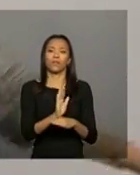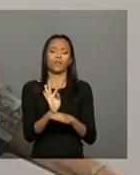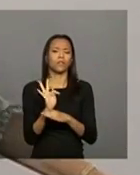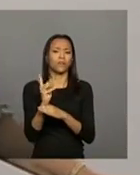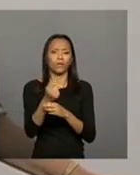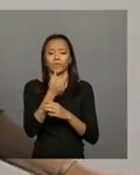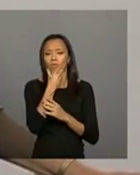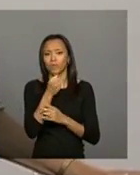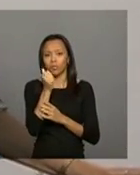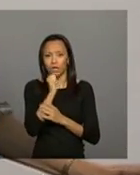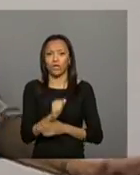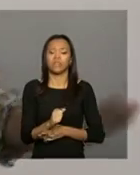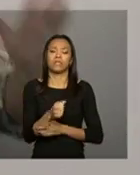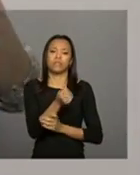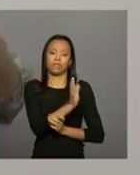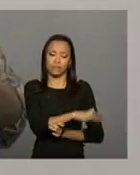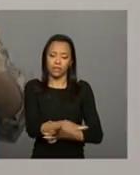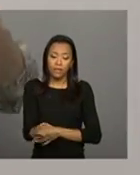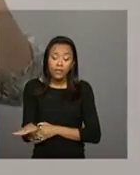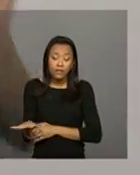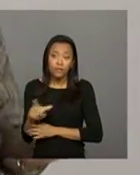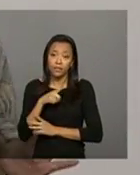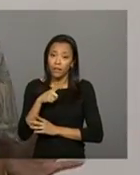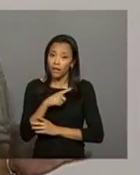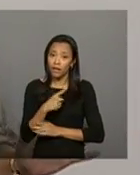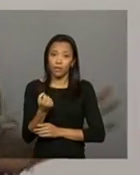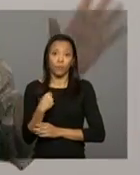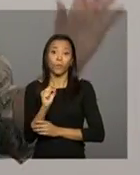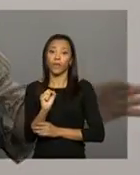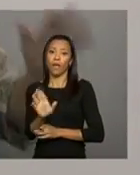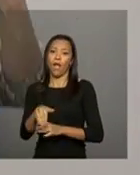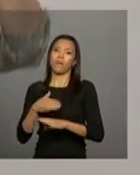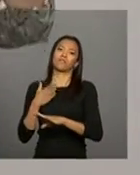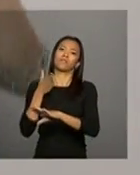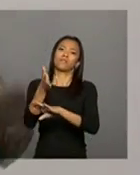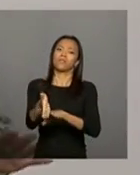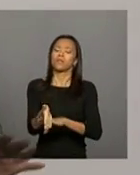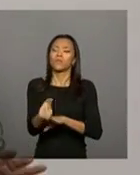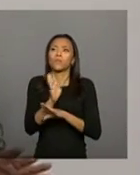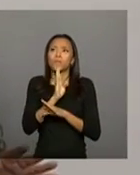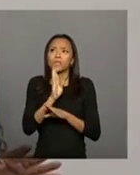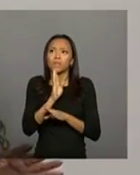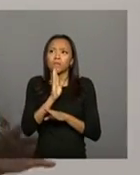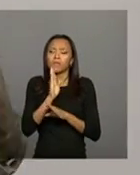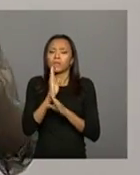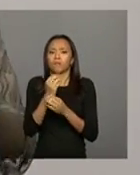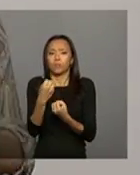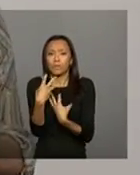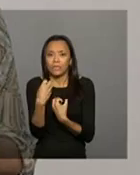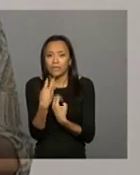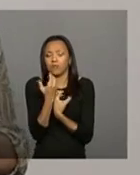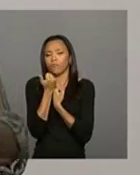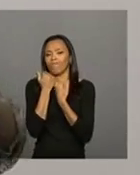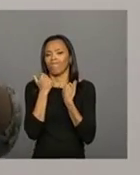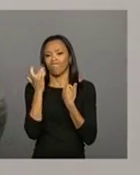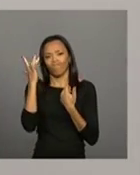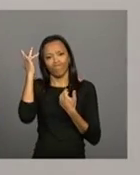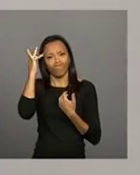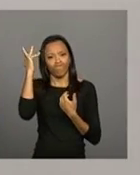e todas as brasileirinhas tenham acesso a uma educação de qualidade. Não